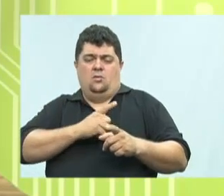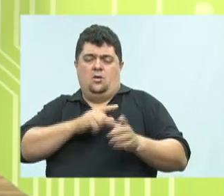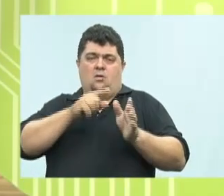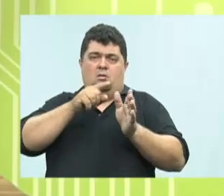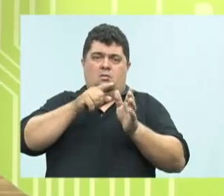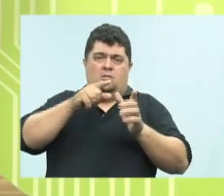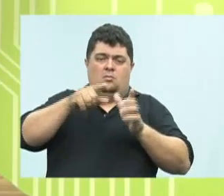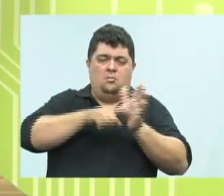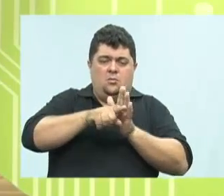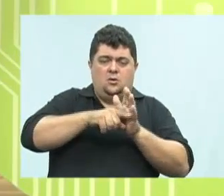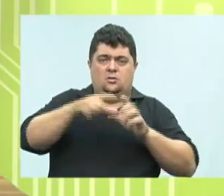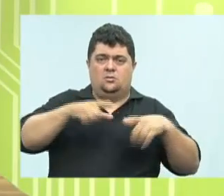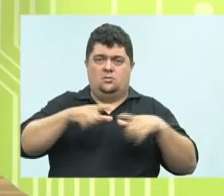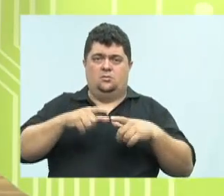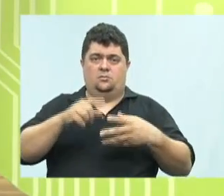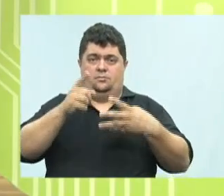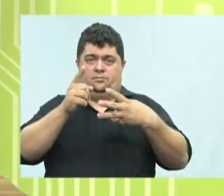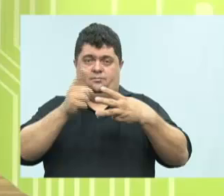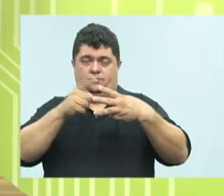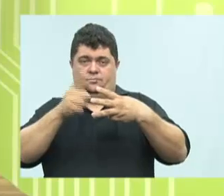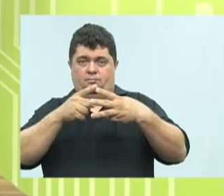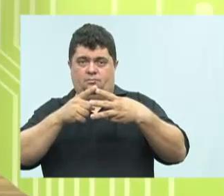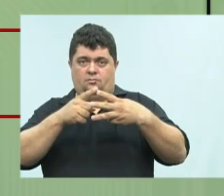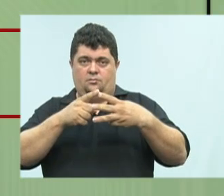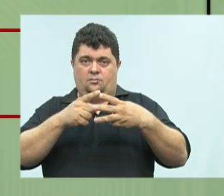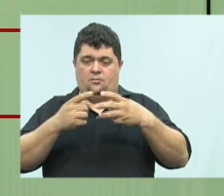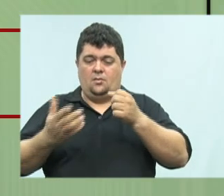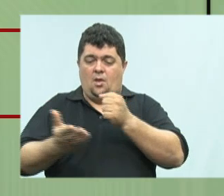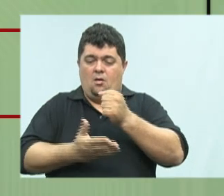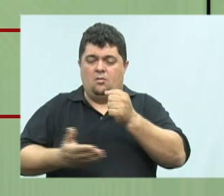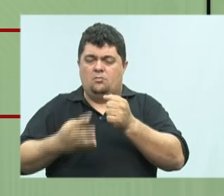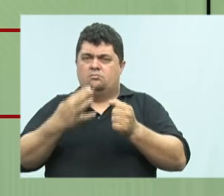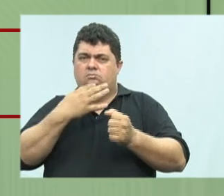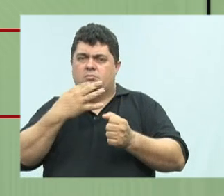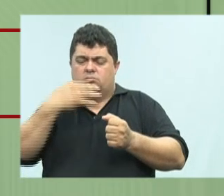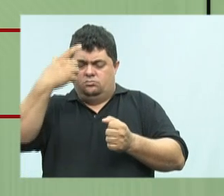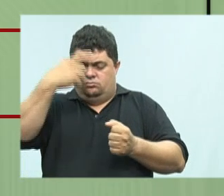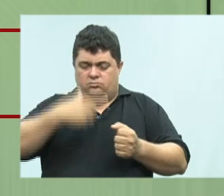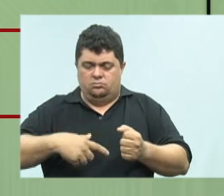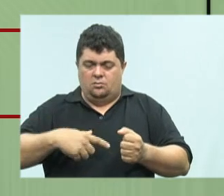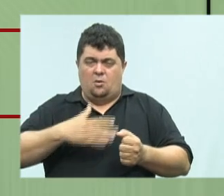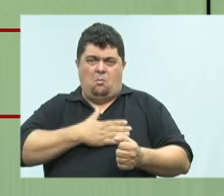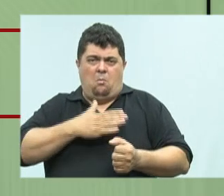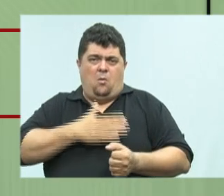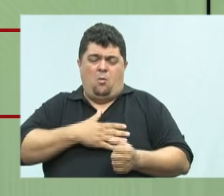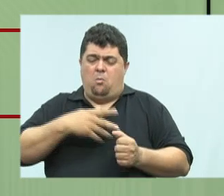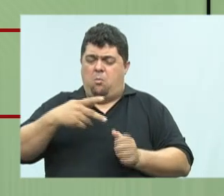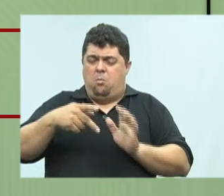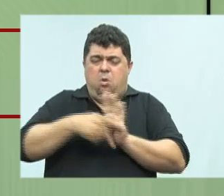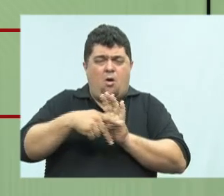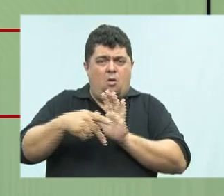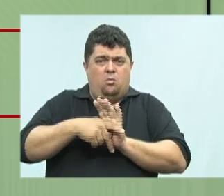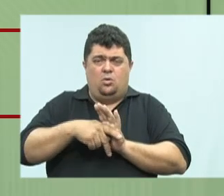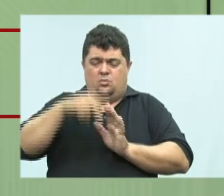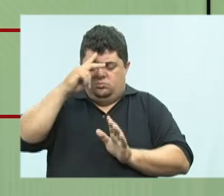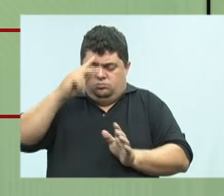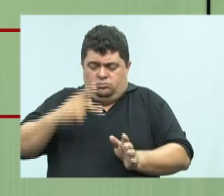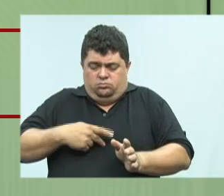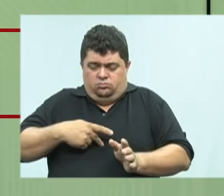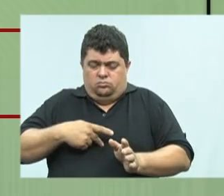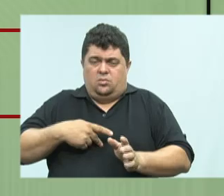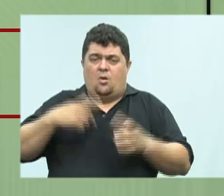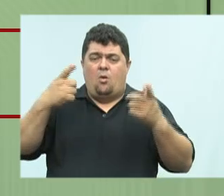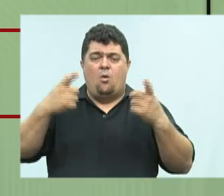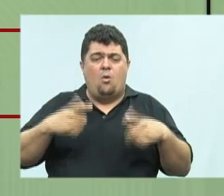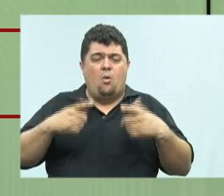pesquisação. São eles: a questão da base empírica, então você considera sempre a questão